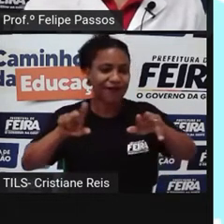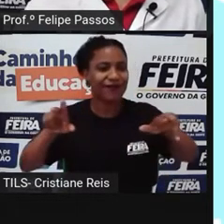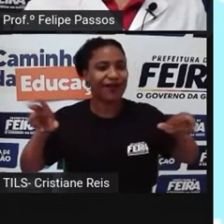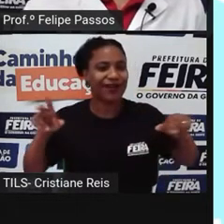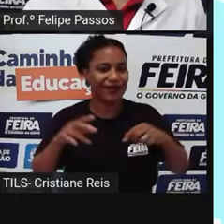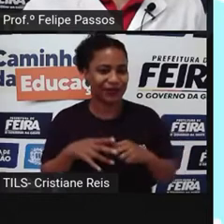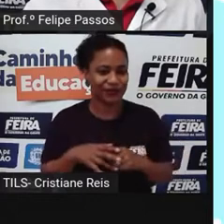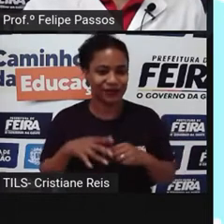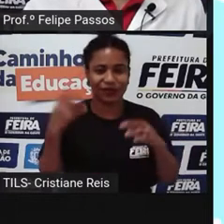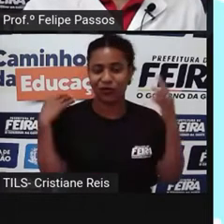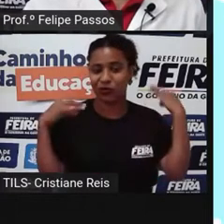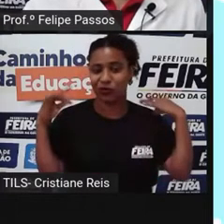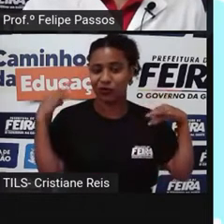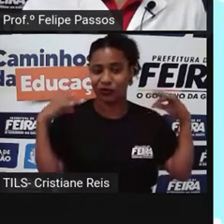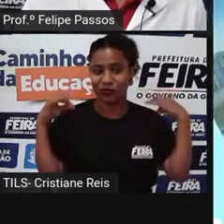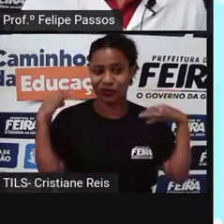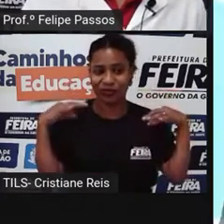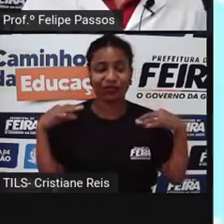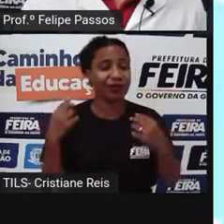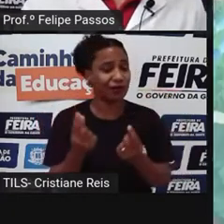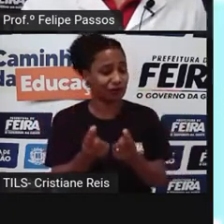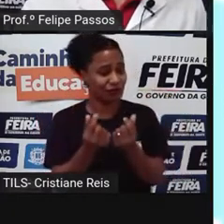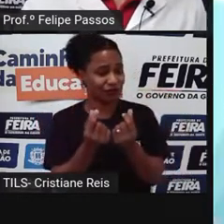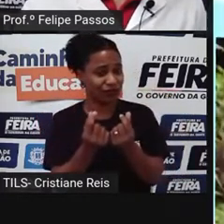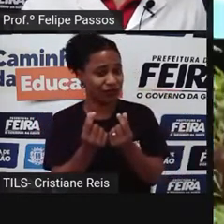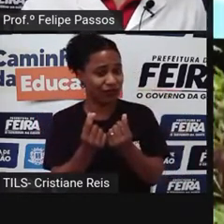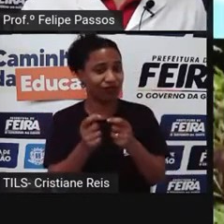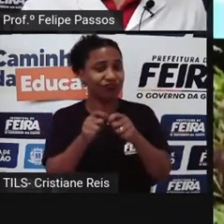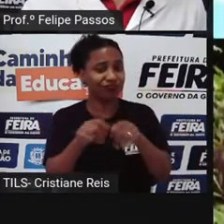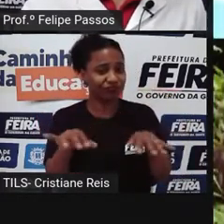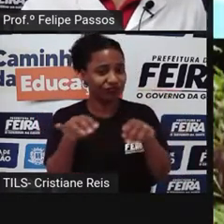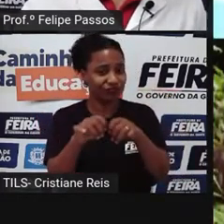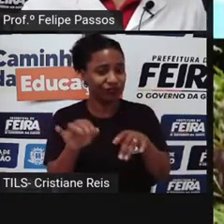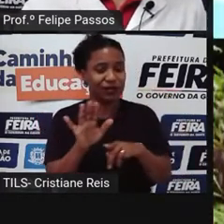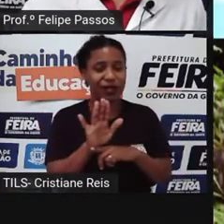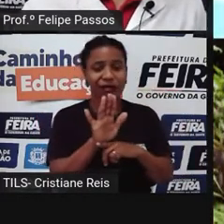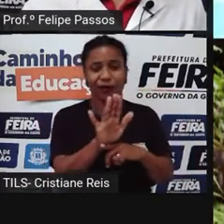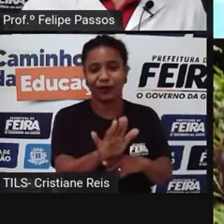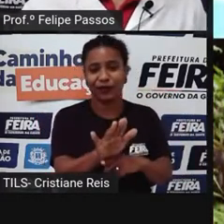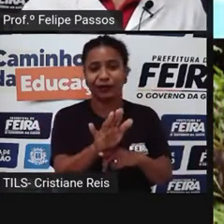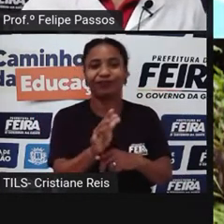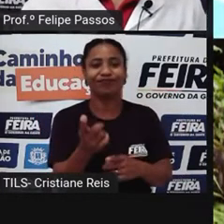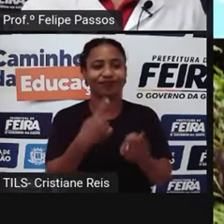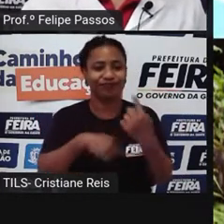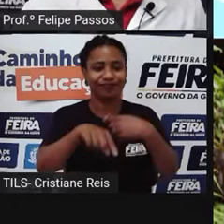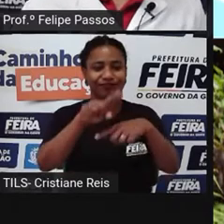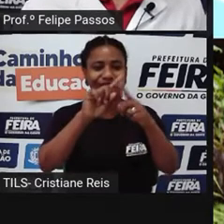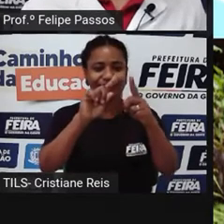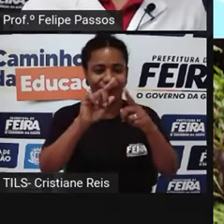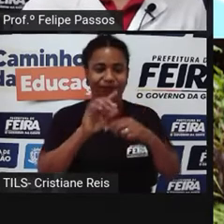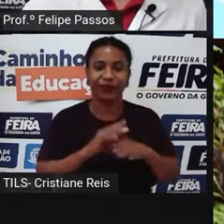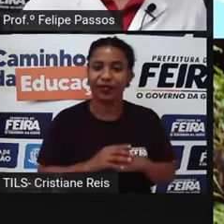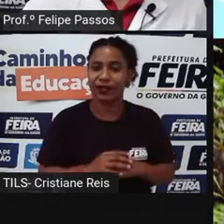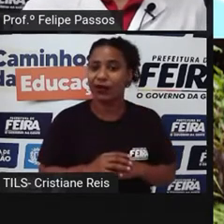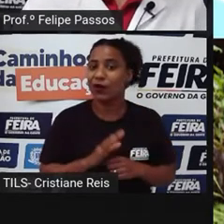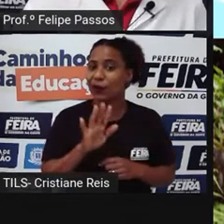turista ele traz renda consigo. E outra coisa que a gente tem que ficar atento também é em relação à poluição. Por quê? Esses